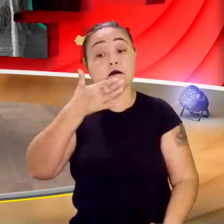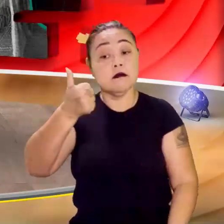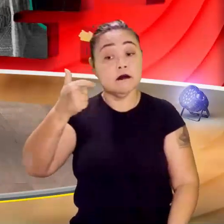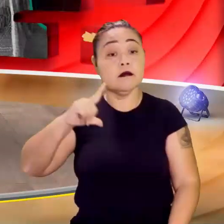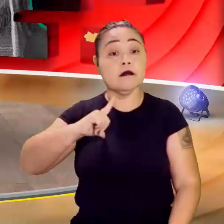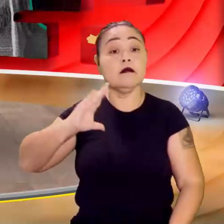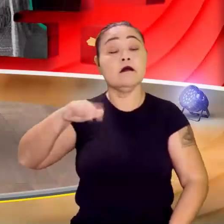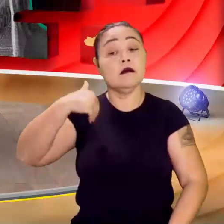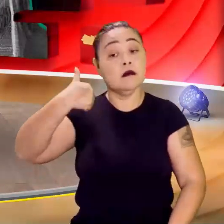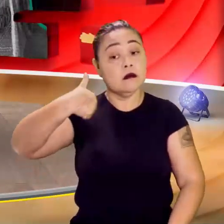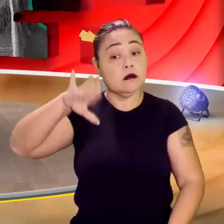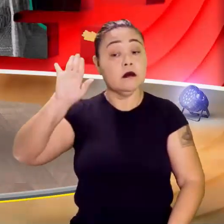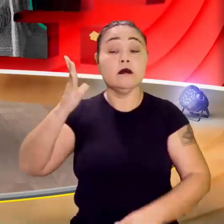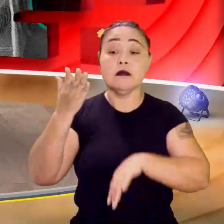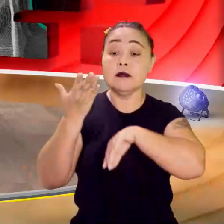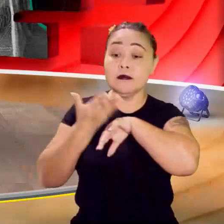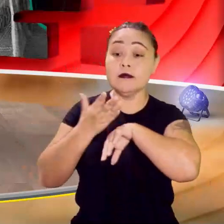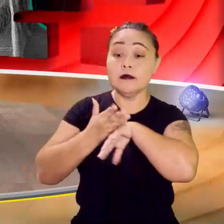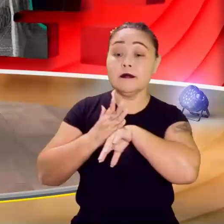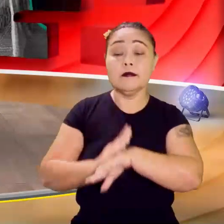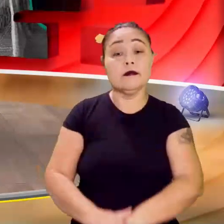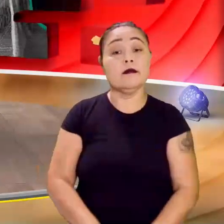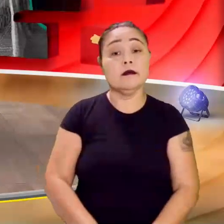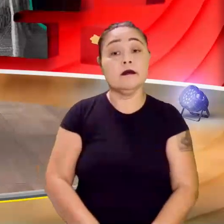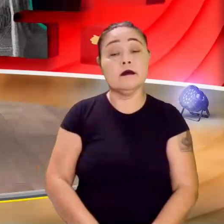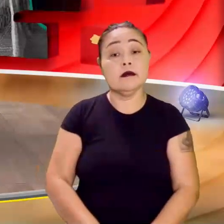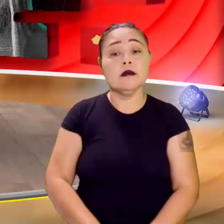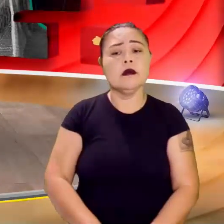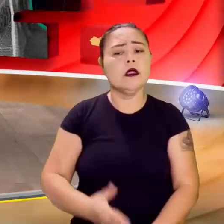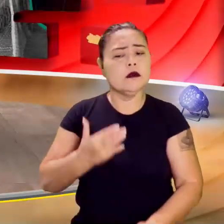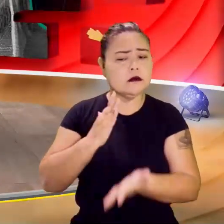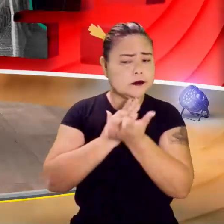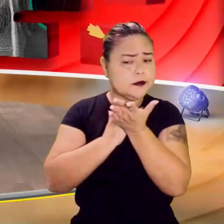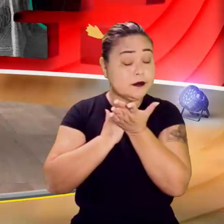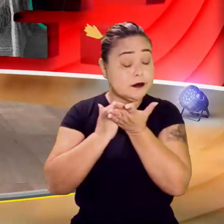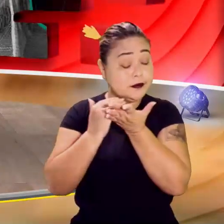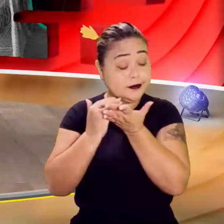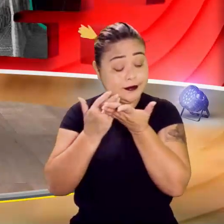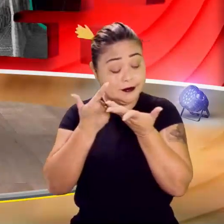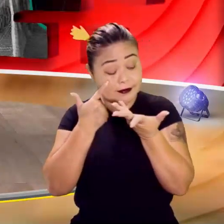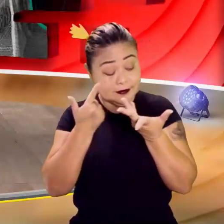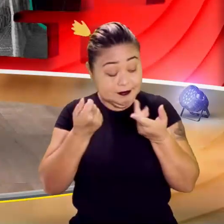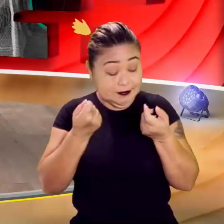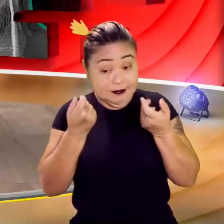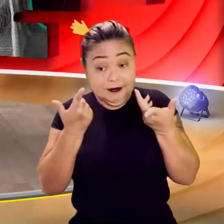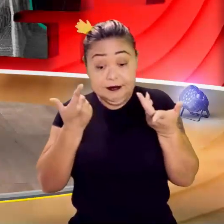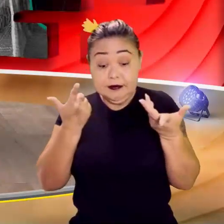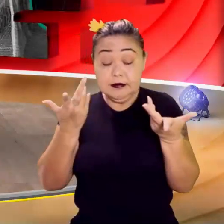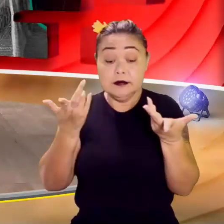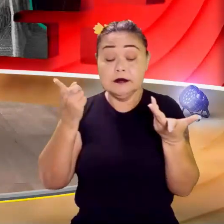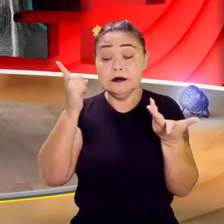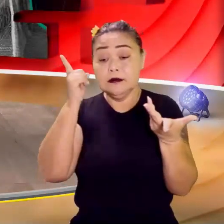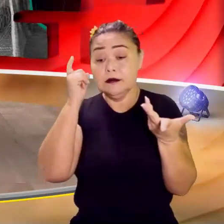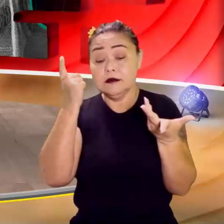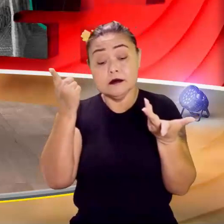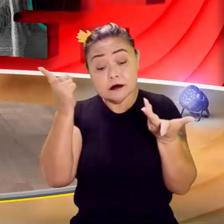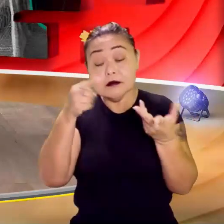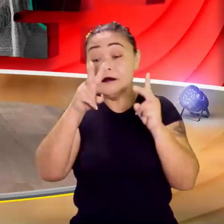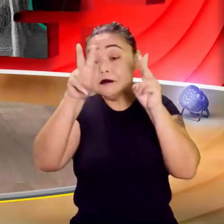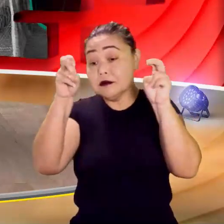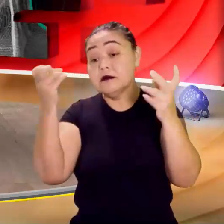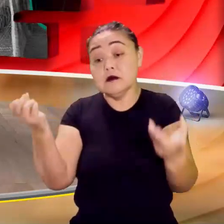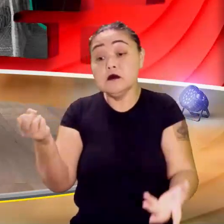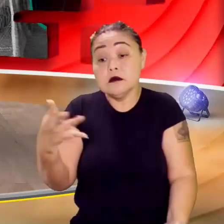melhor e tudo vai ficando mais prático. No começo eles sentem um pouco de resistência, não é? Porque assim é um negócio